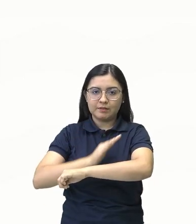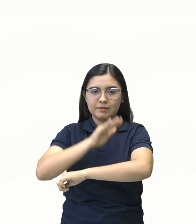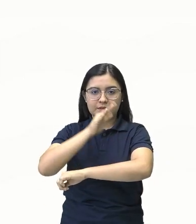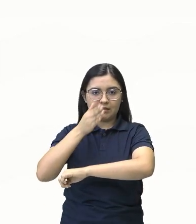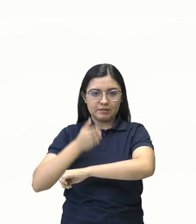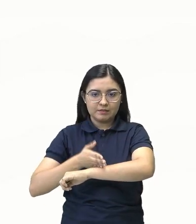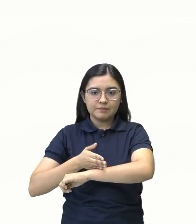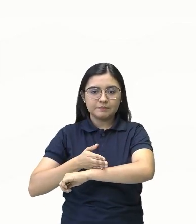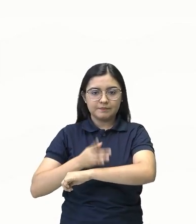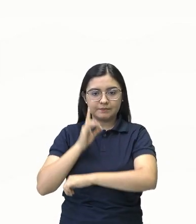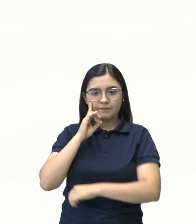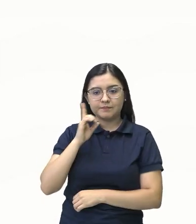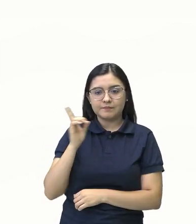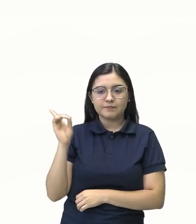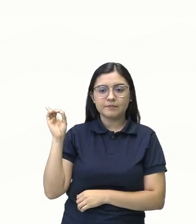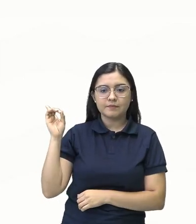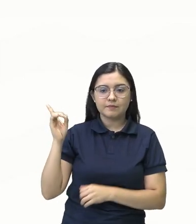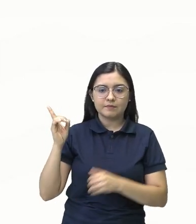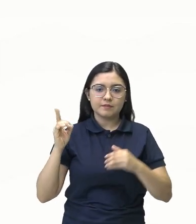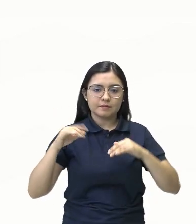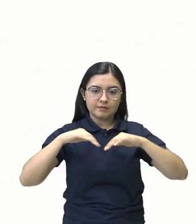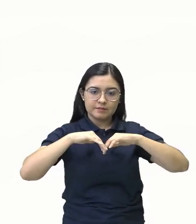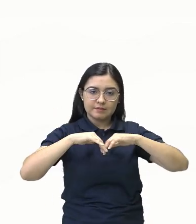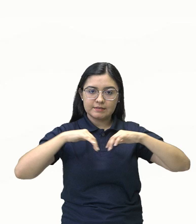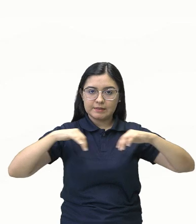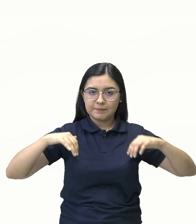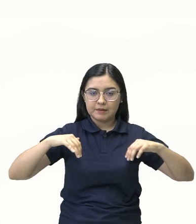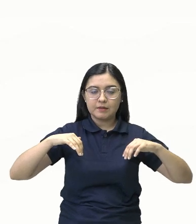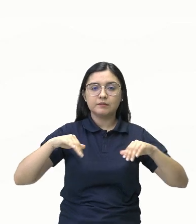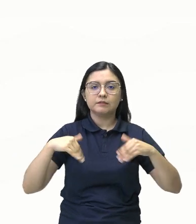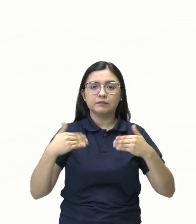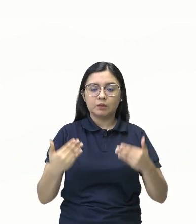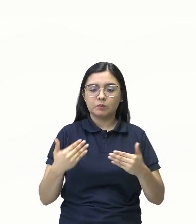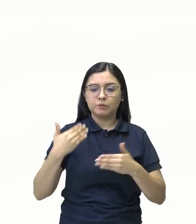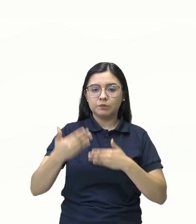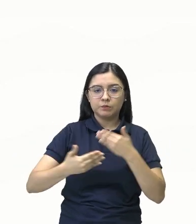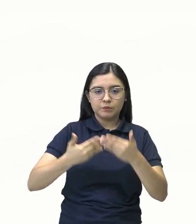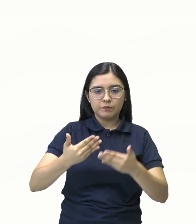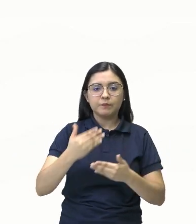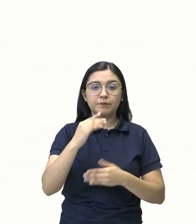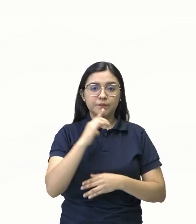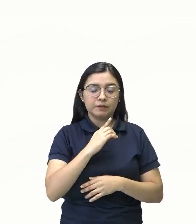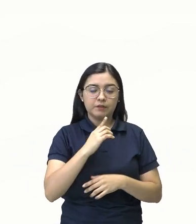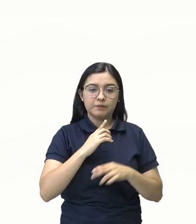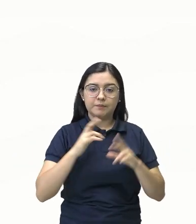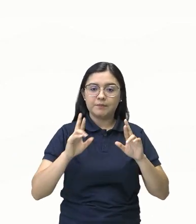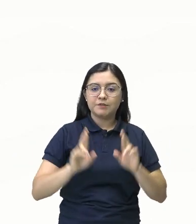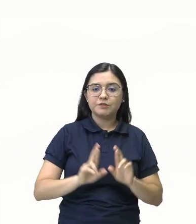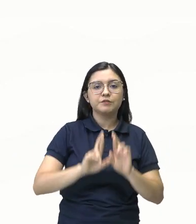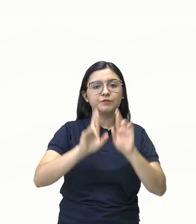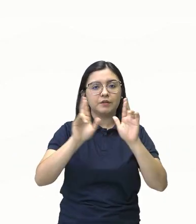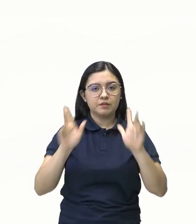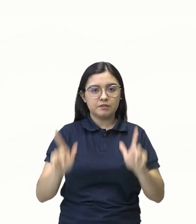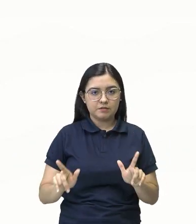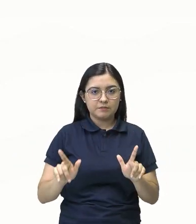as comunidades, eles vão começar a cruzar entre si e, com o passar do tempo, eles vão ter uma diferenciação. Isso aí é